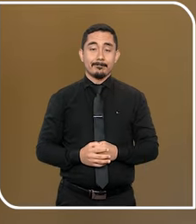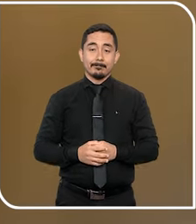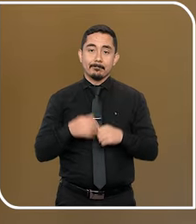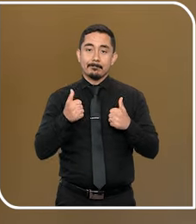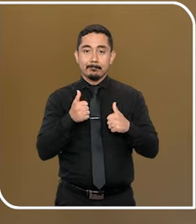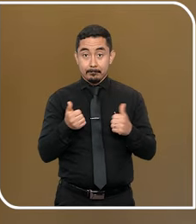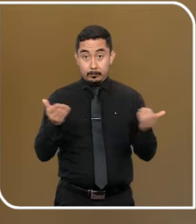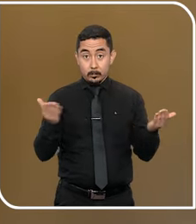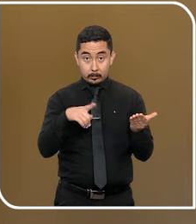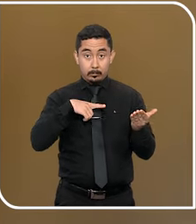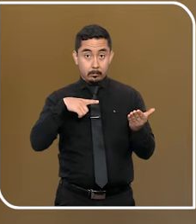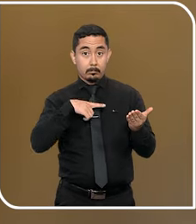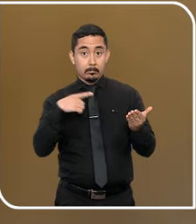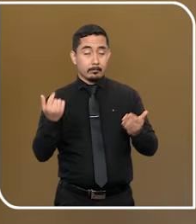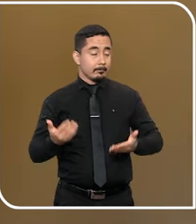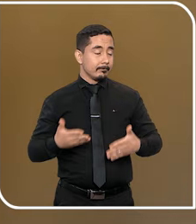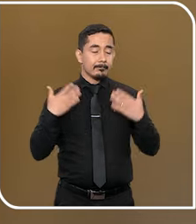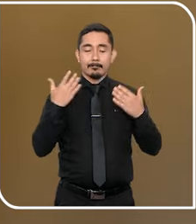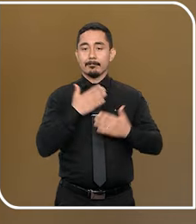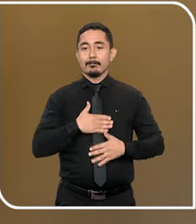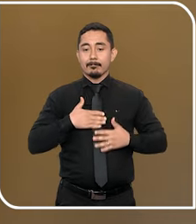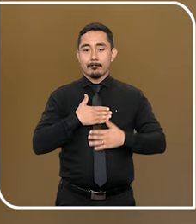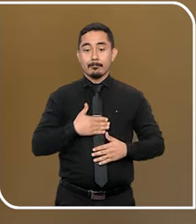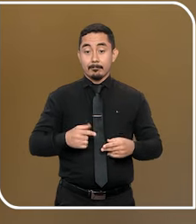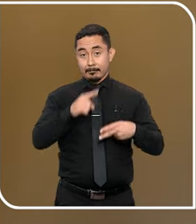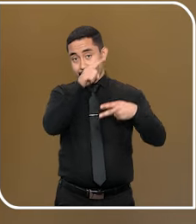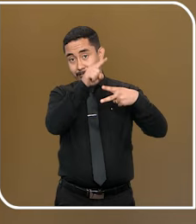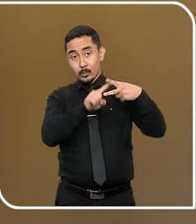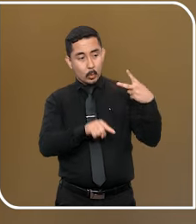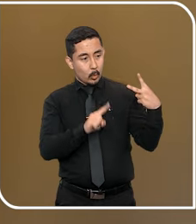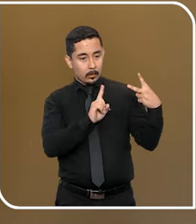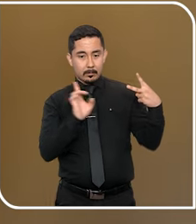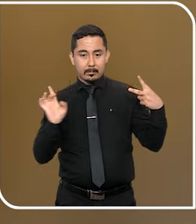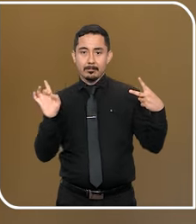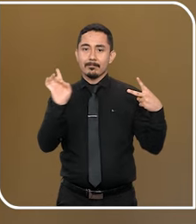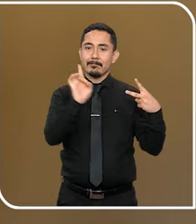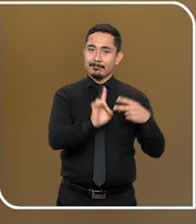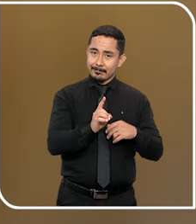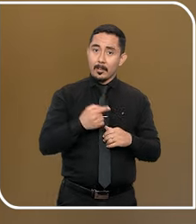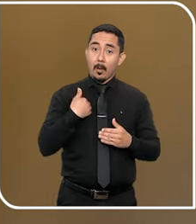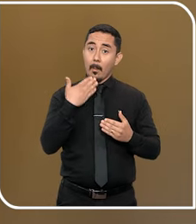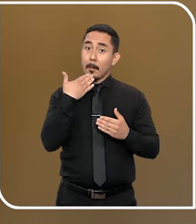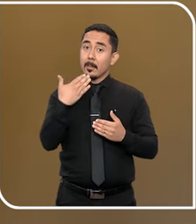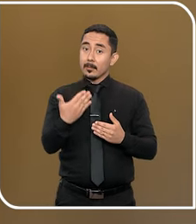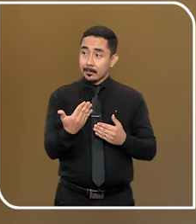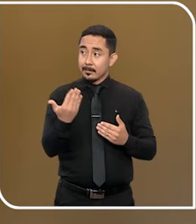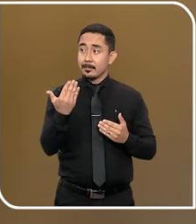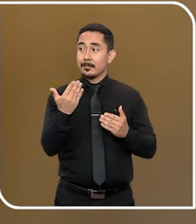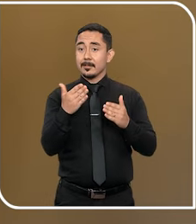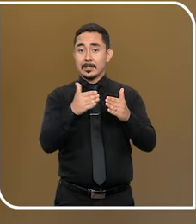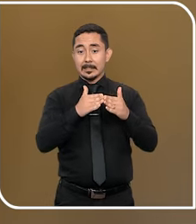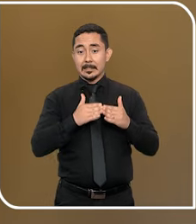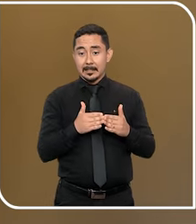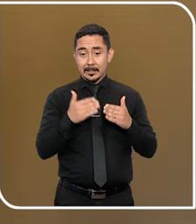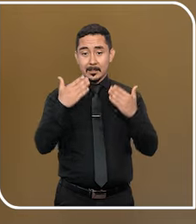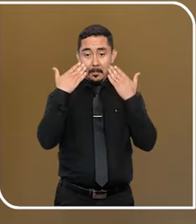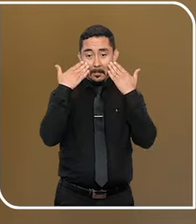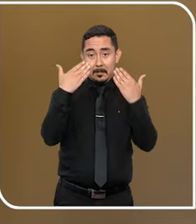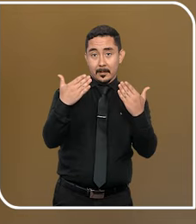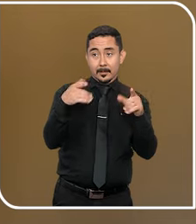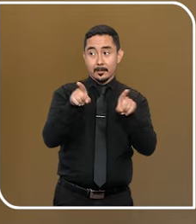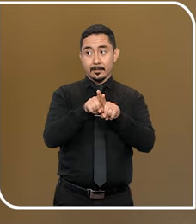bem hoje nós temos a grata satisfação de receber duas ilustres convidadas que eu vou pedir licença para apresentar e em